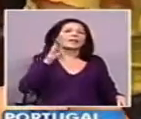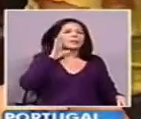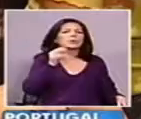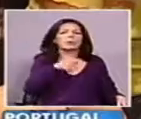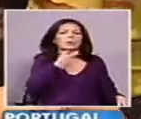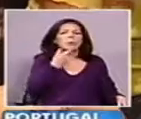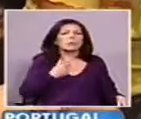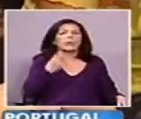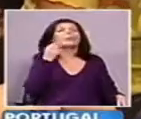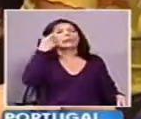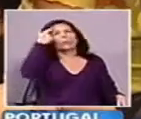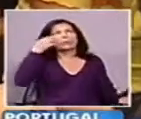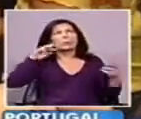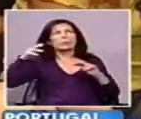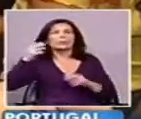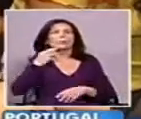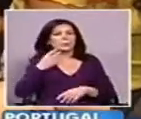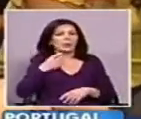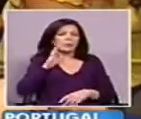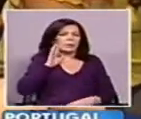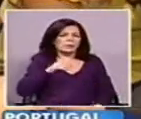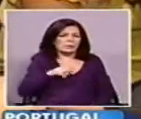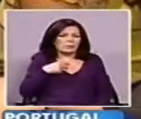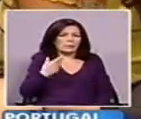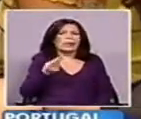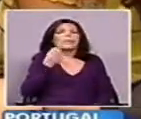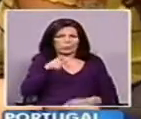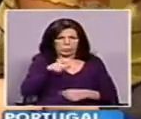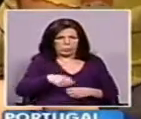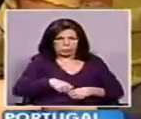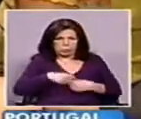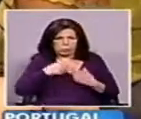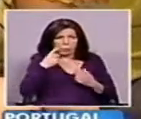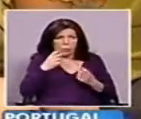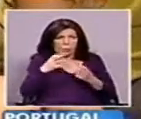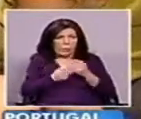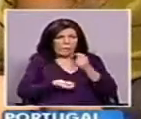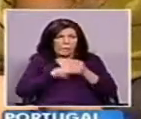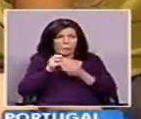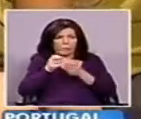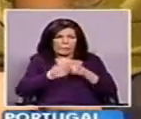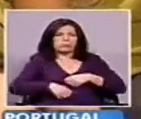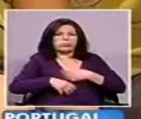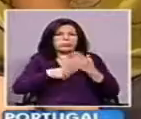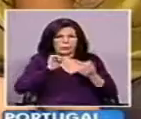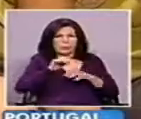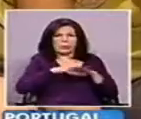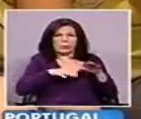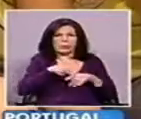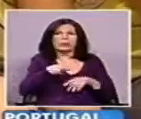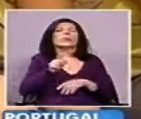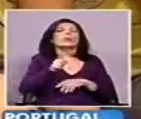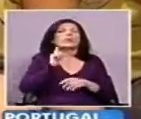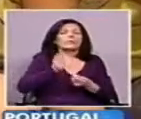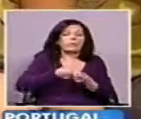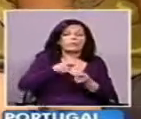Não sabes como é que a imaginaste? Não. Saiu-te assim de dentro, esses sons, esses toques, tu estás a tocar o